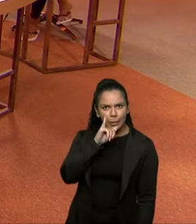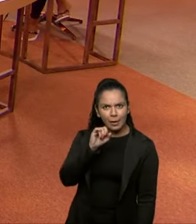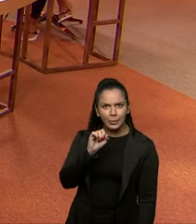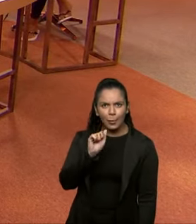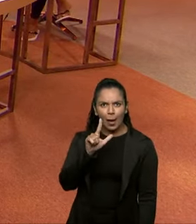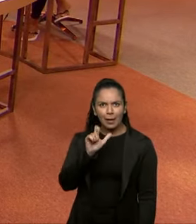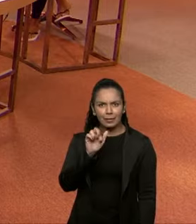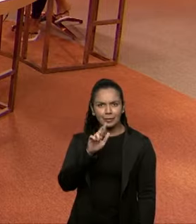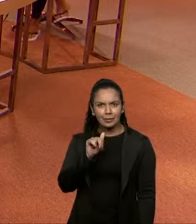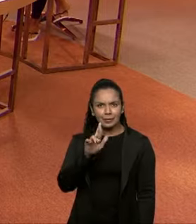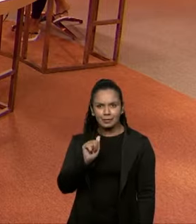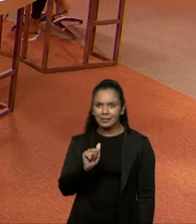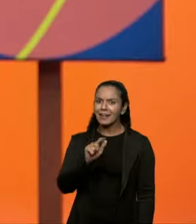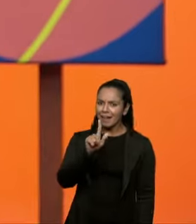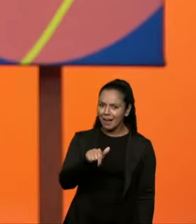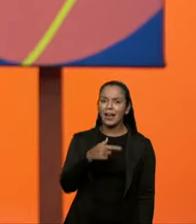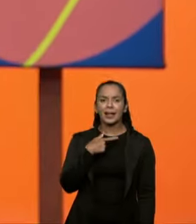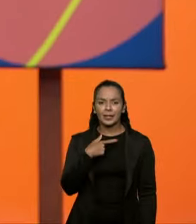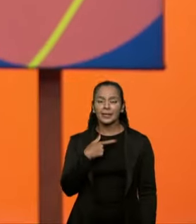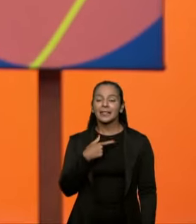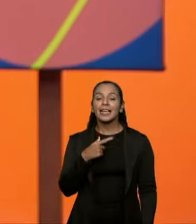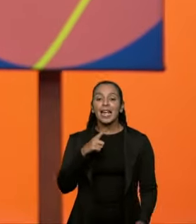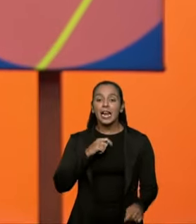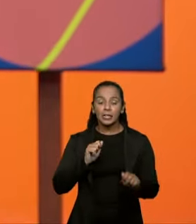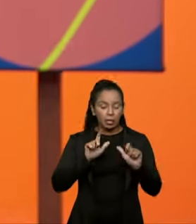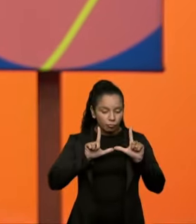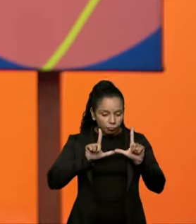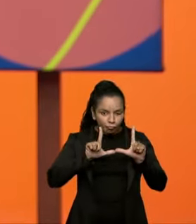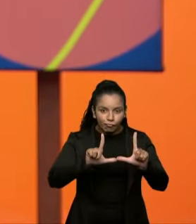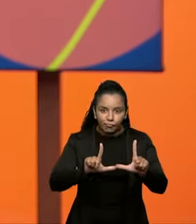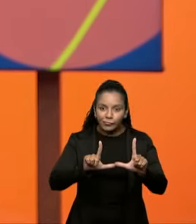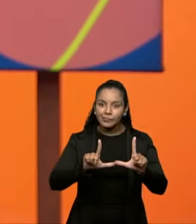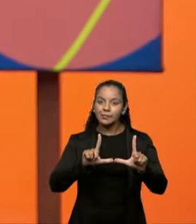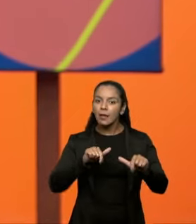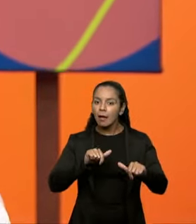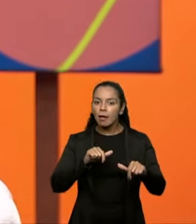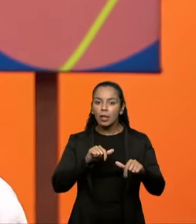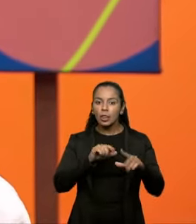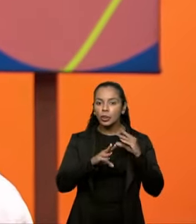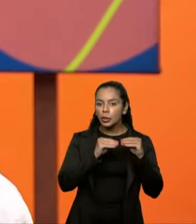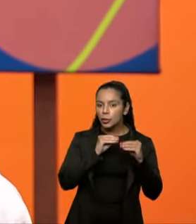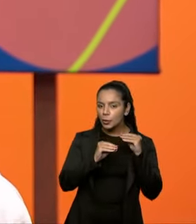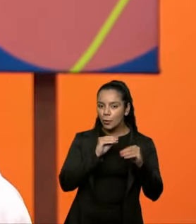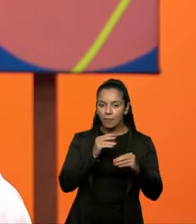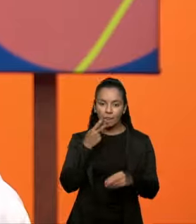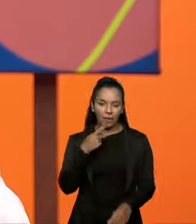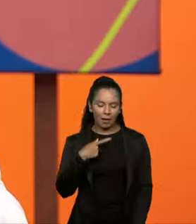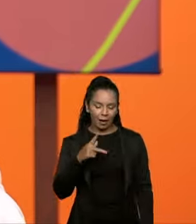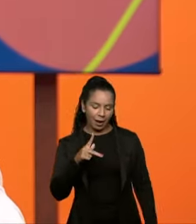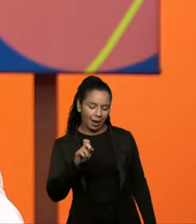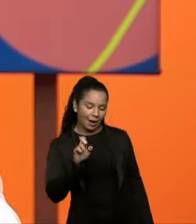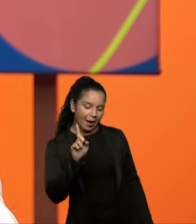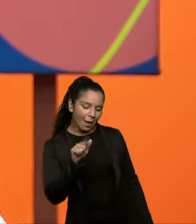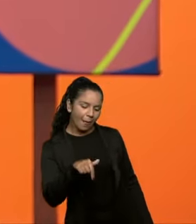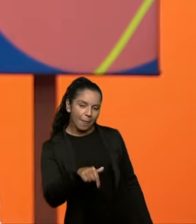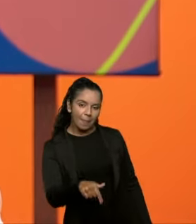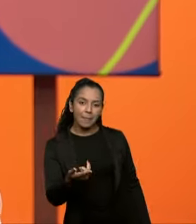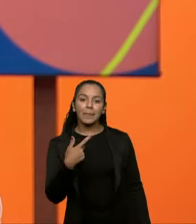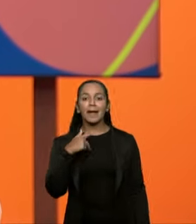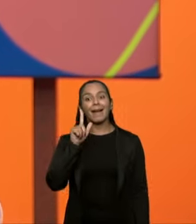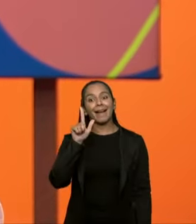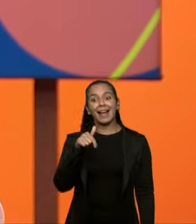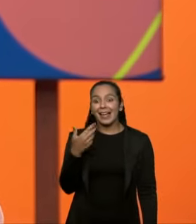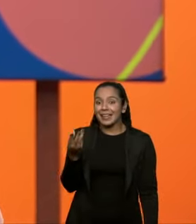Alessandra? Eles pegam closezinhos de cena de novela, de coisa, e falam, ó, os pés, não sei o que, é pé de famoso.